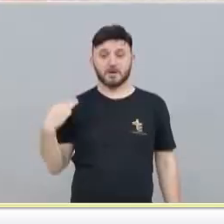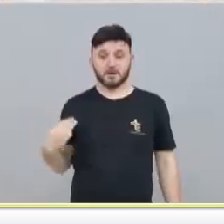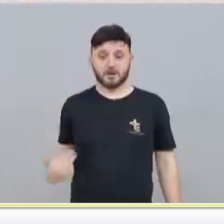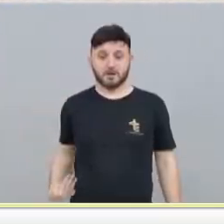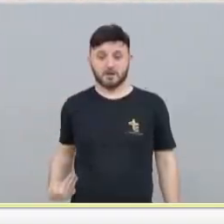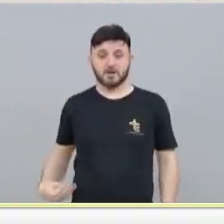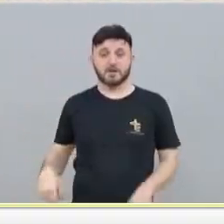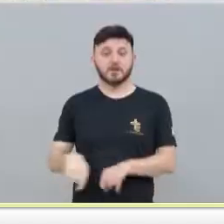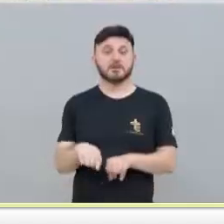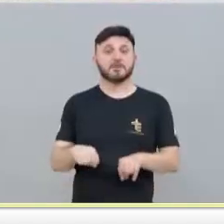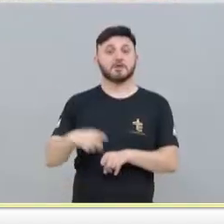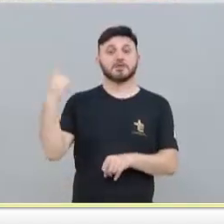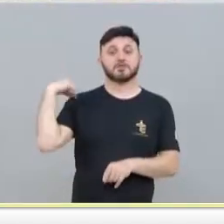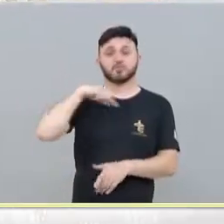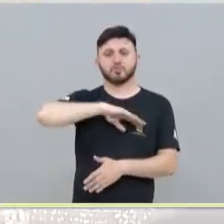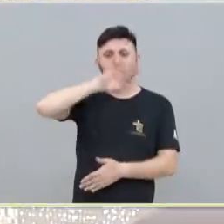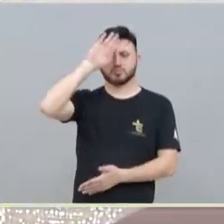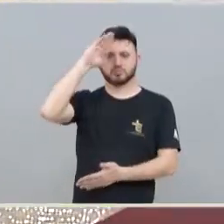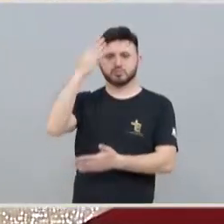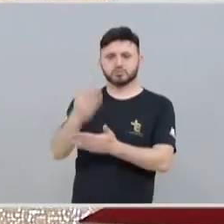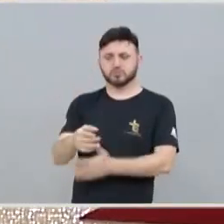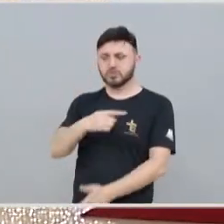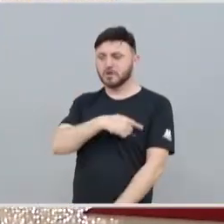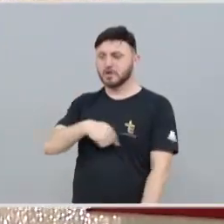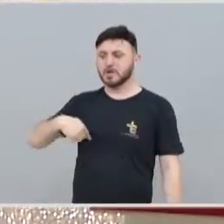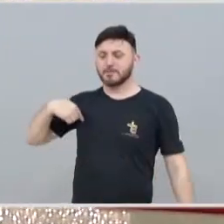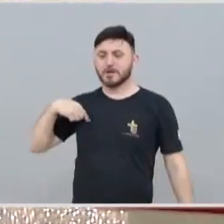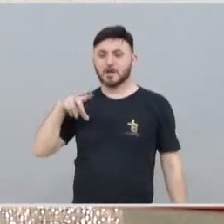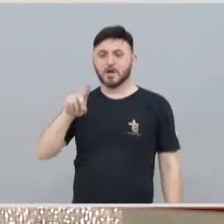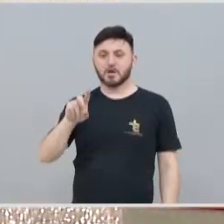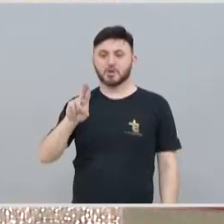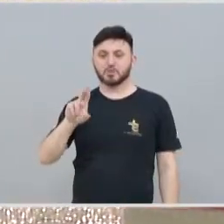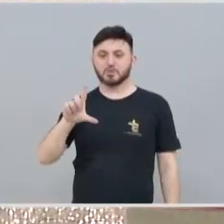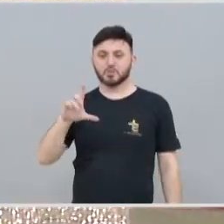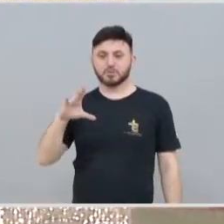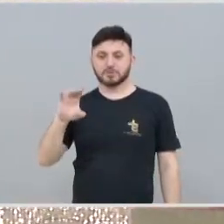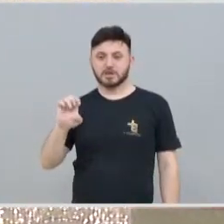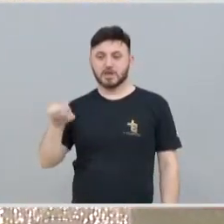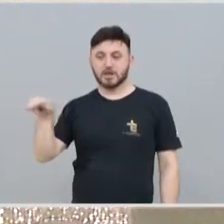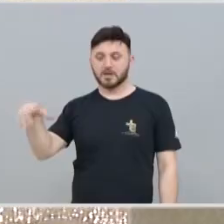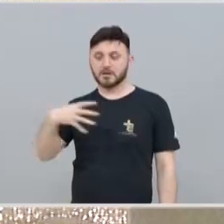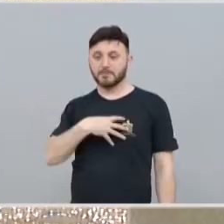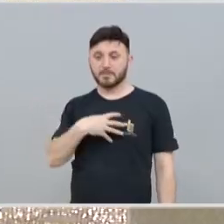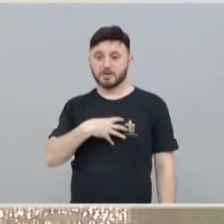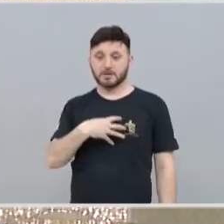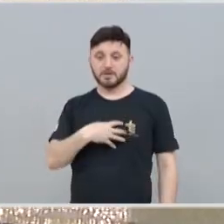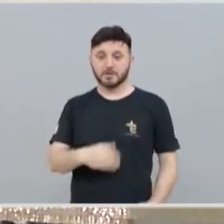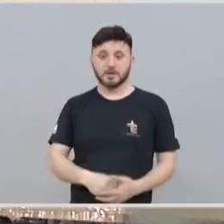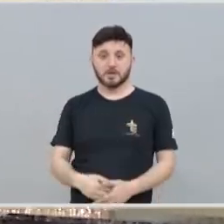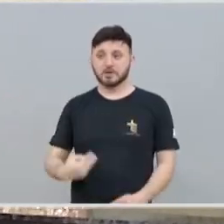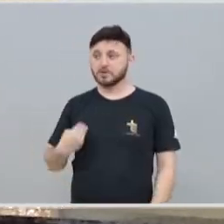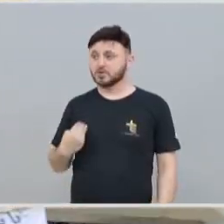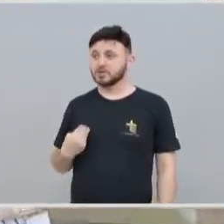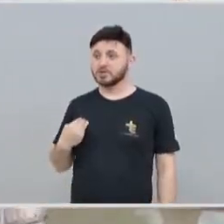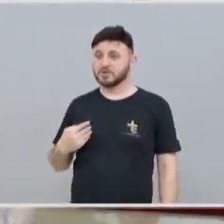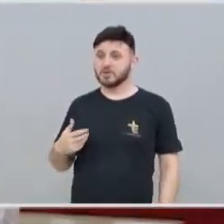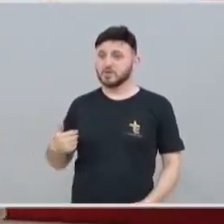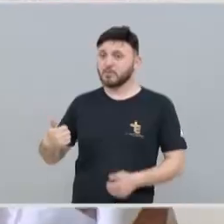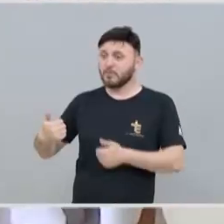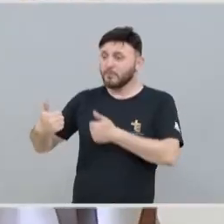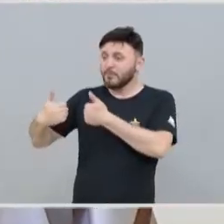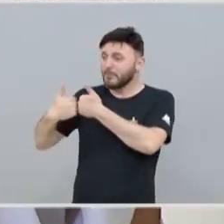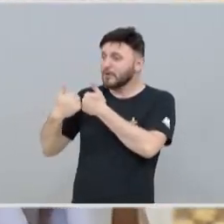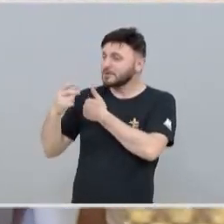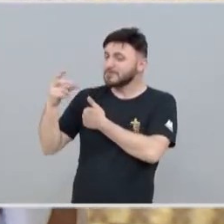nós acreditamos que uma irmã dulce da bahia estiveram tão próximas de